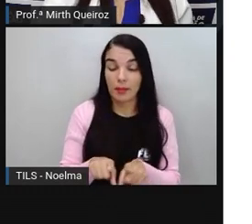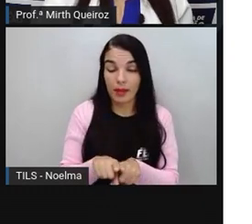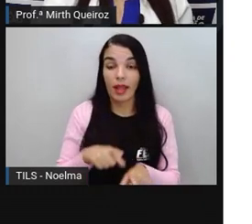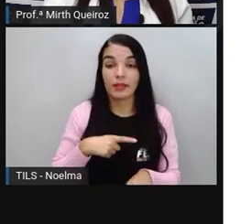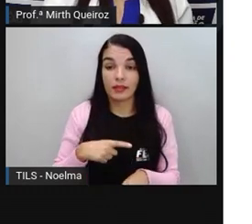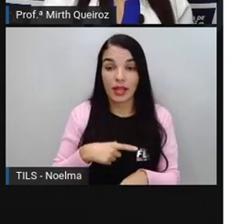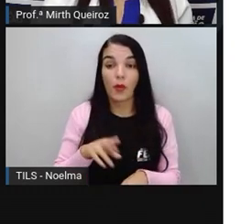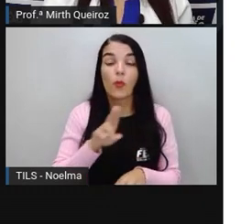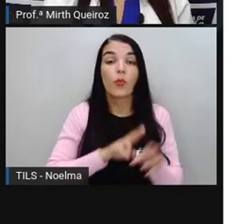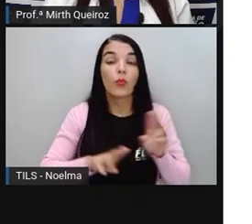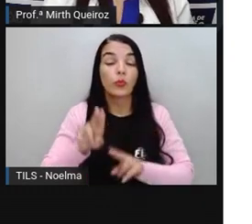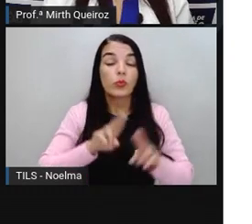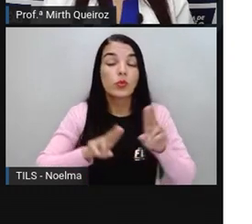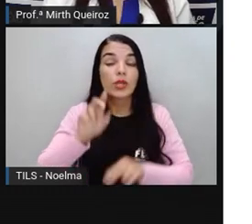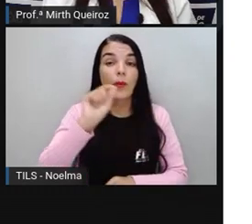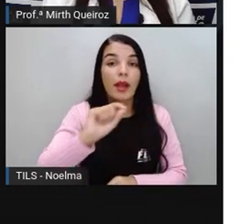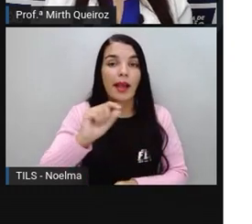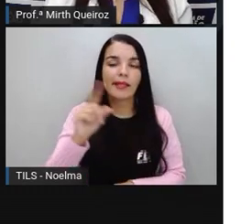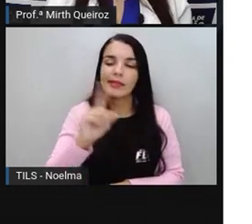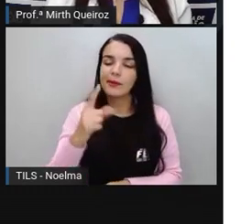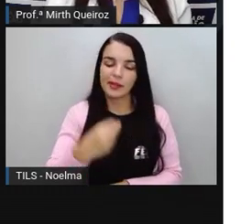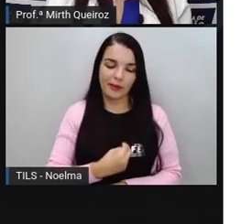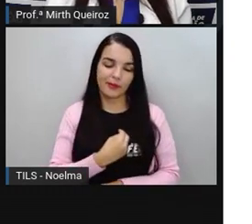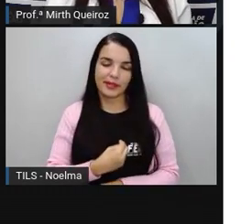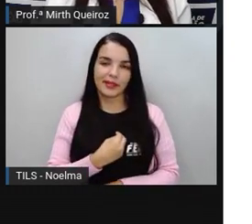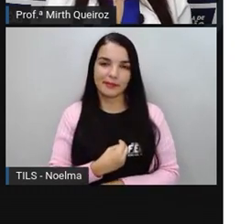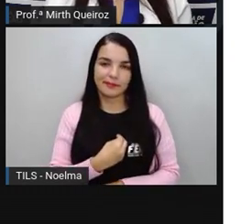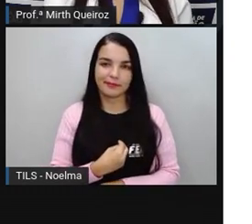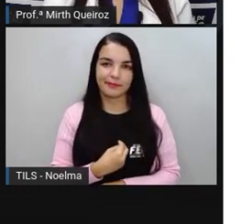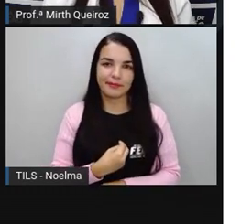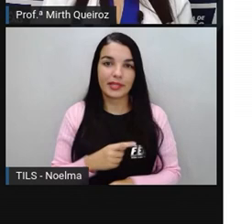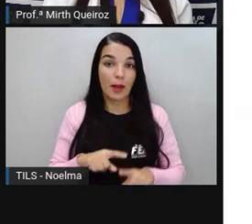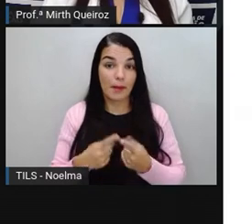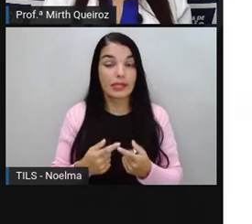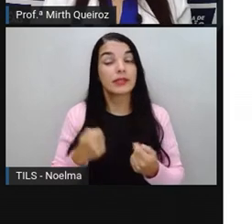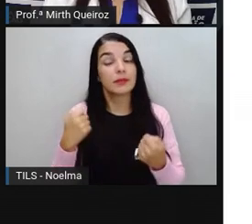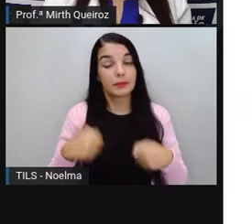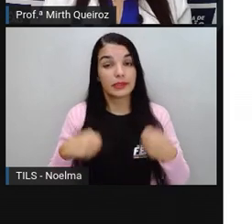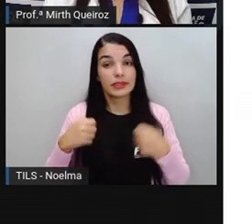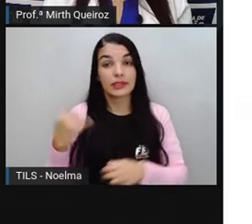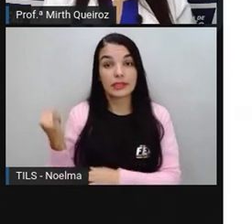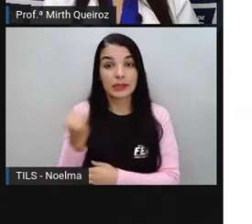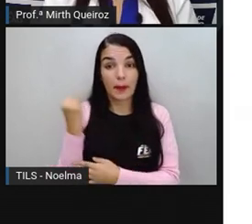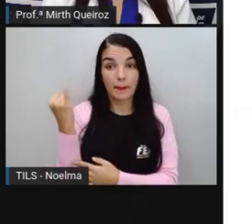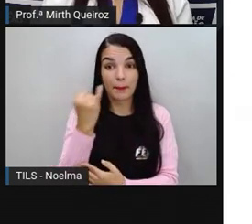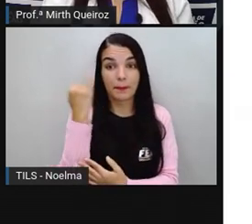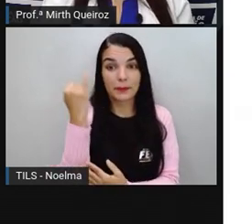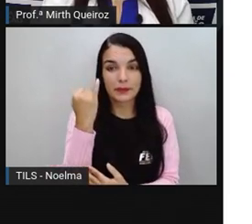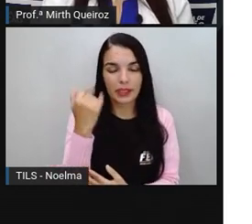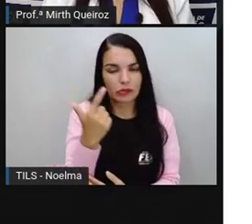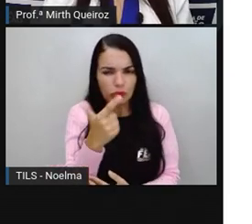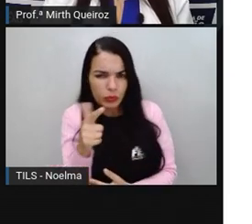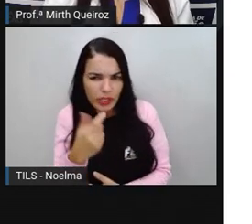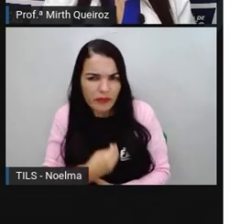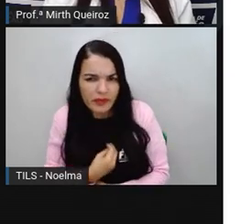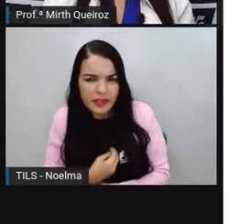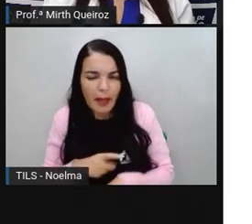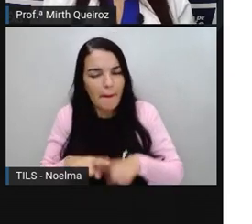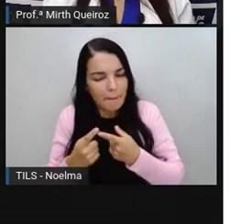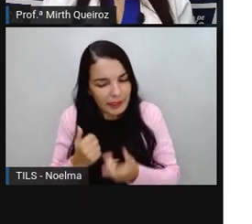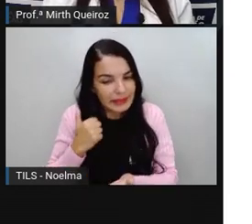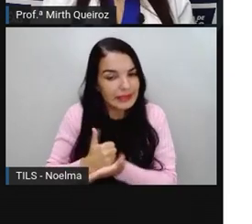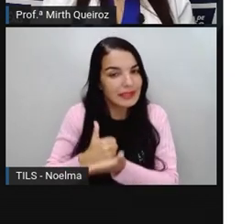os fatores abióticos, são os fatores que não têm vida, certo? Mas é como eu disse lá no início, não tem vida, mas favorece